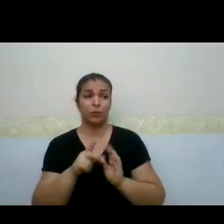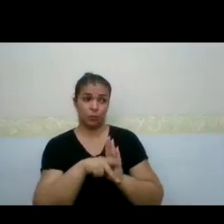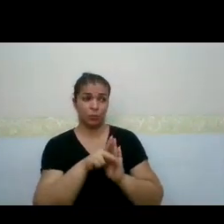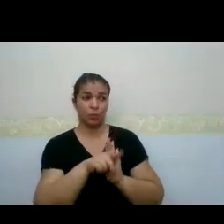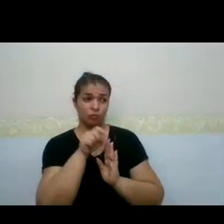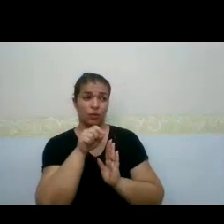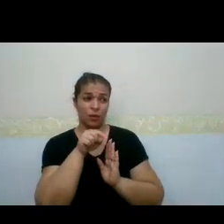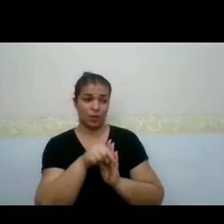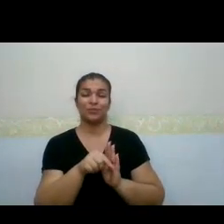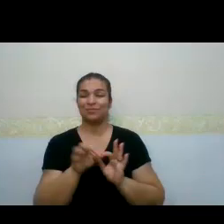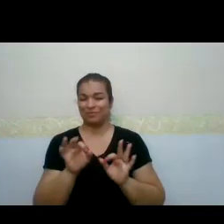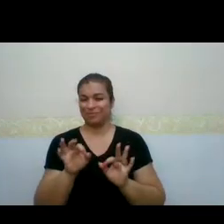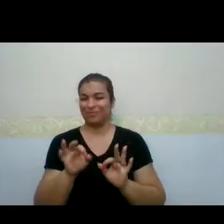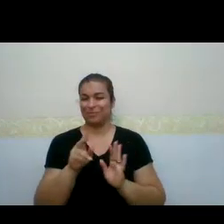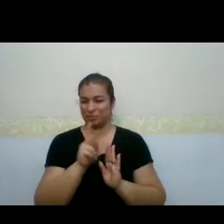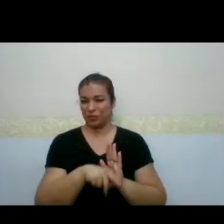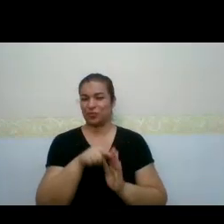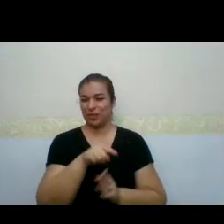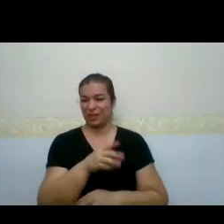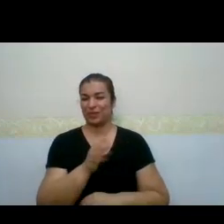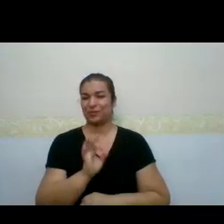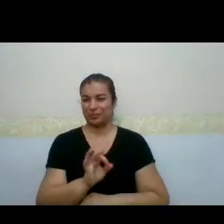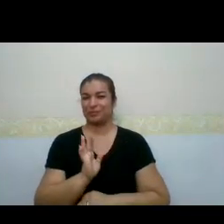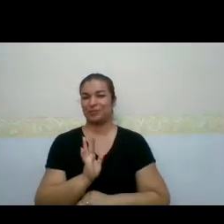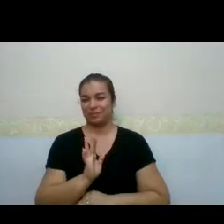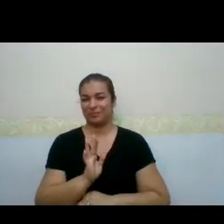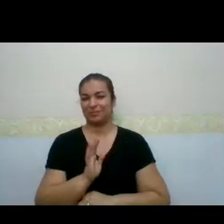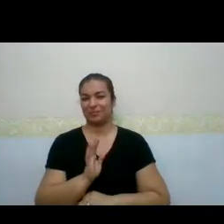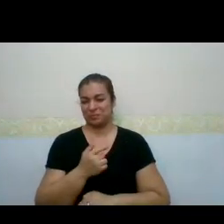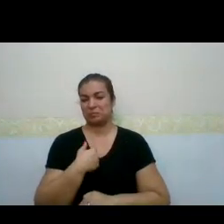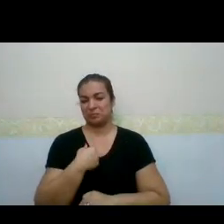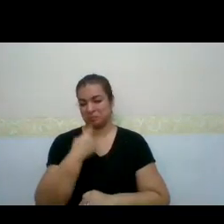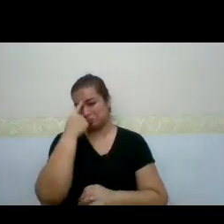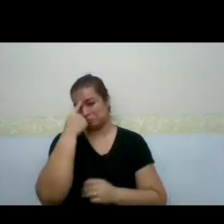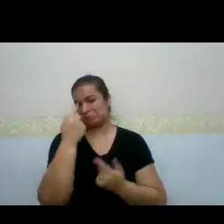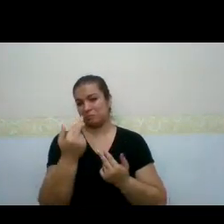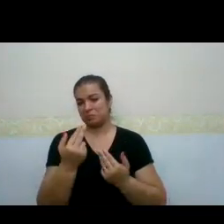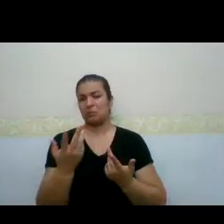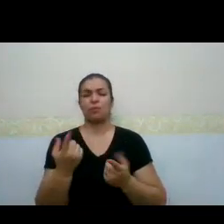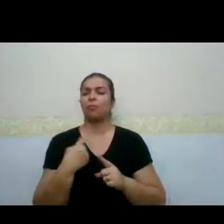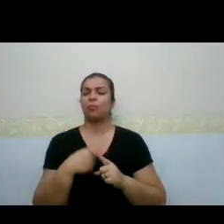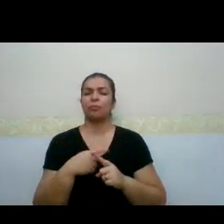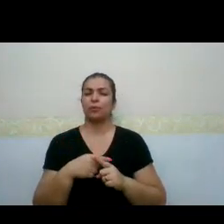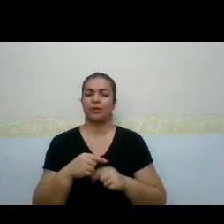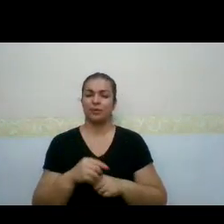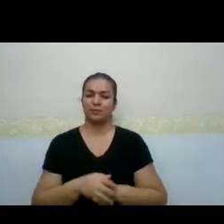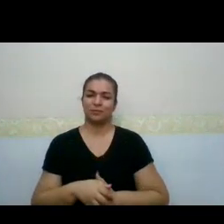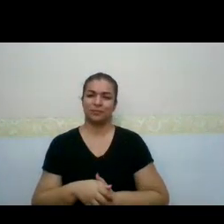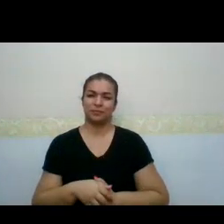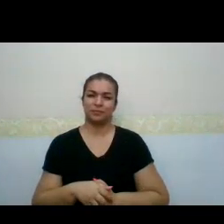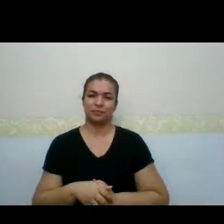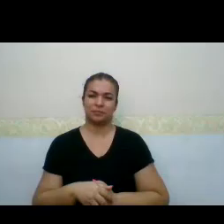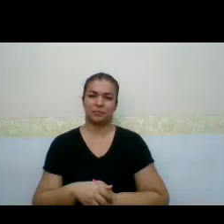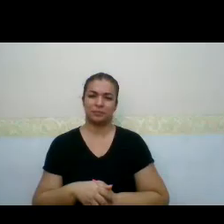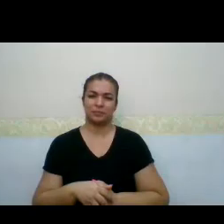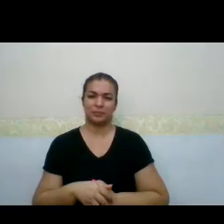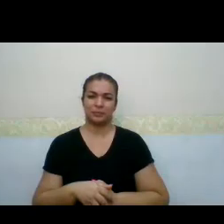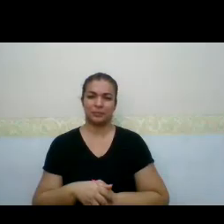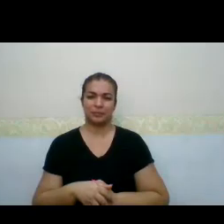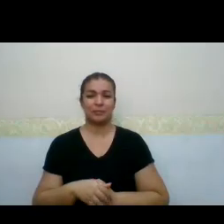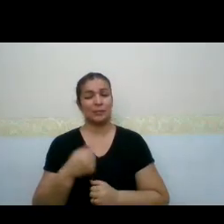Com certeza, também não tenho a Com menor dúvida. certeza, com Por certeza. quê? Eu vejo Te- que e-